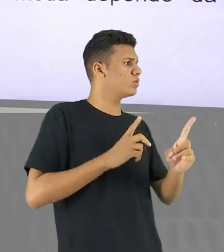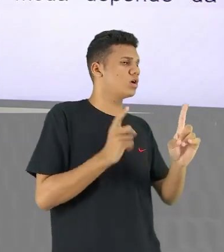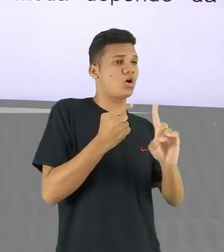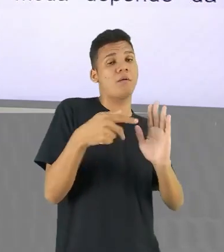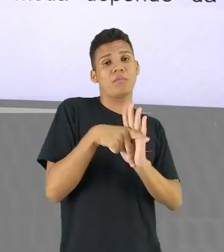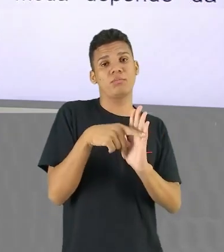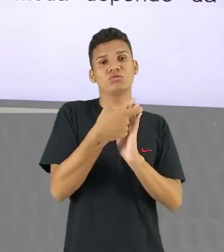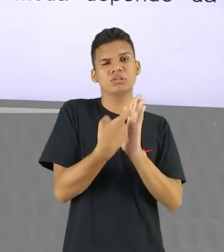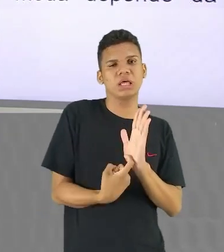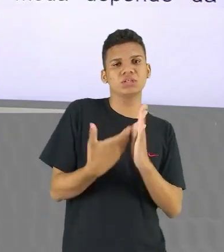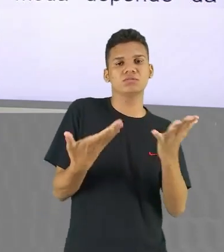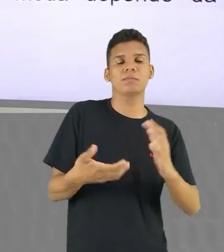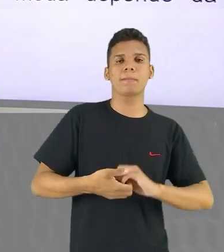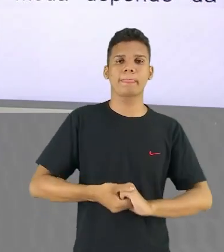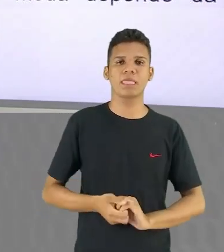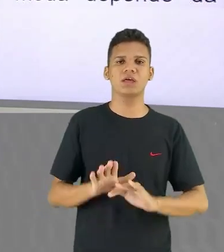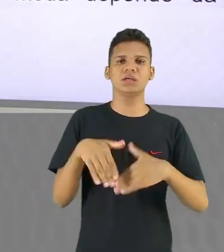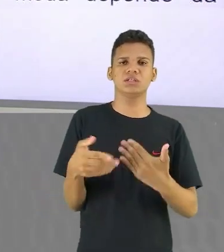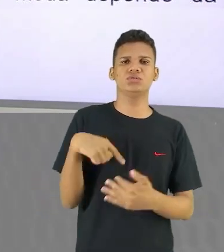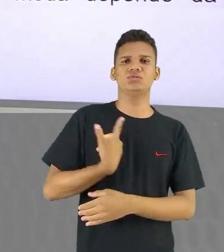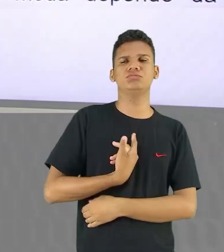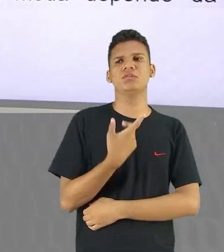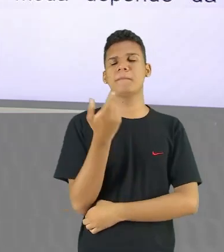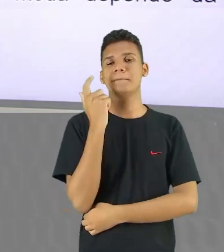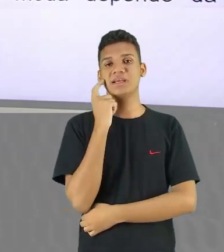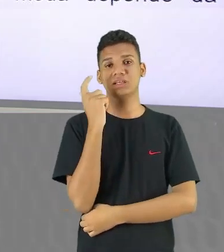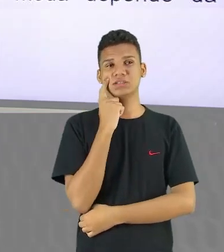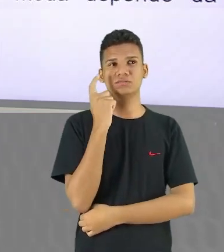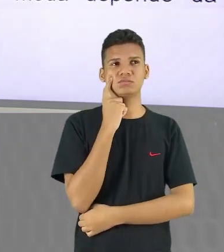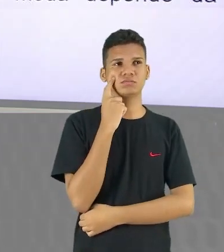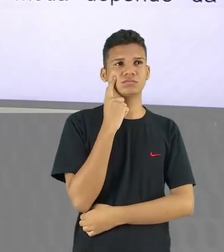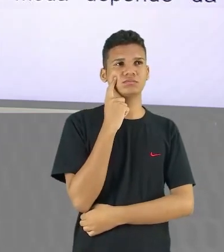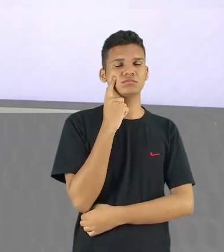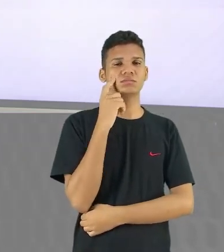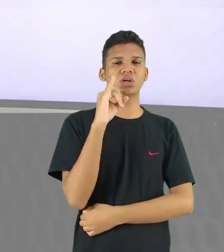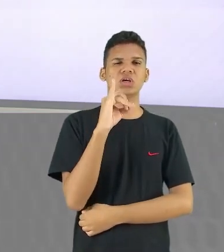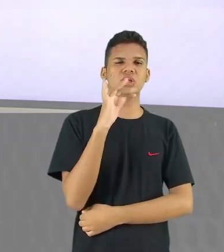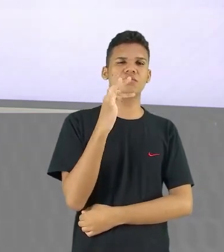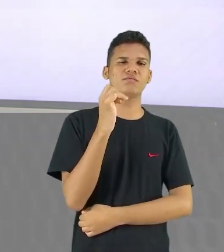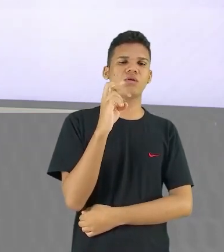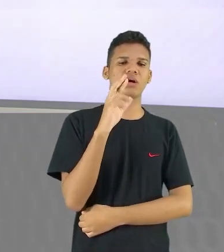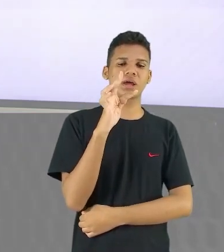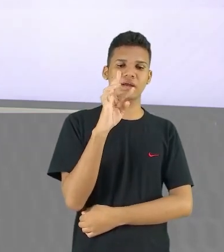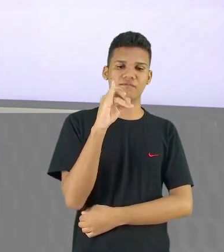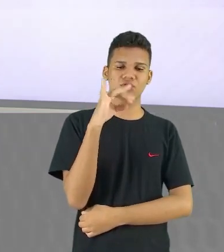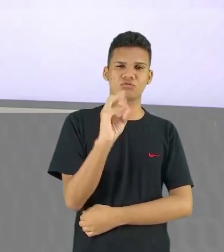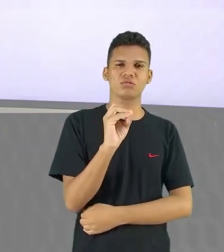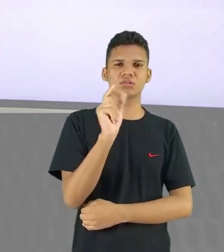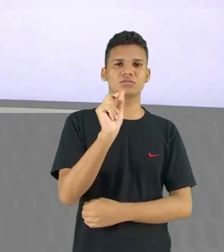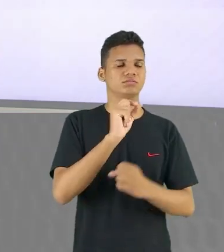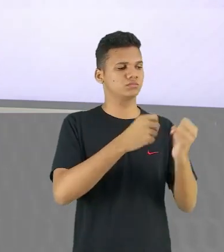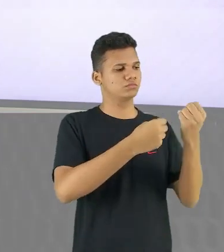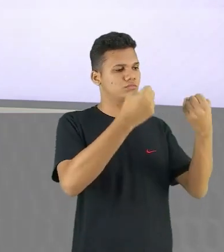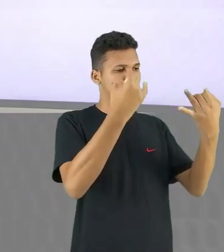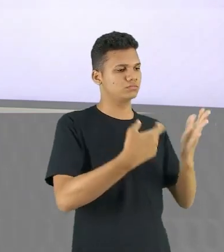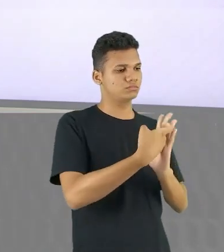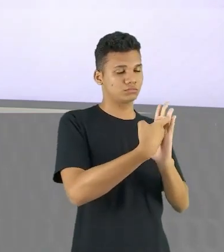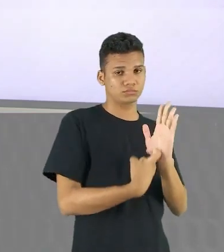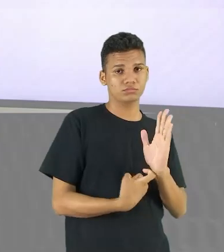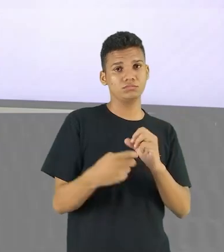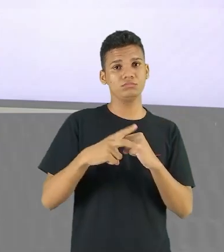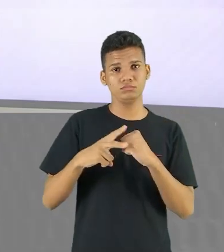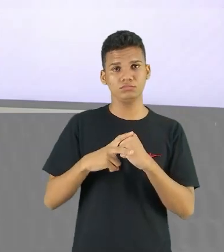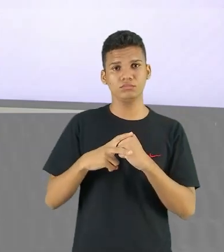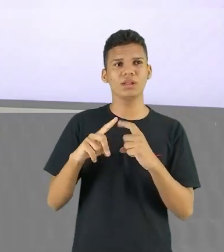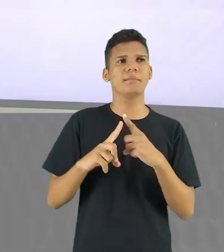texto. Bom, nesse caso, quando a gente pensa em infográfico, por que ele fala de texto verbal e não verbal? Porque o infográfico, normalmente,